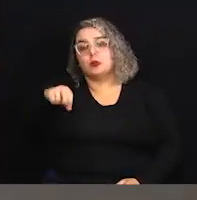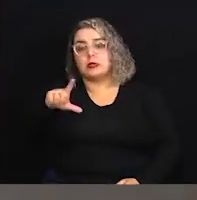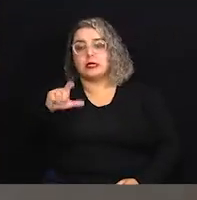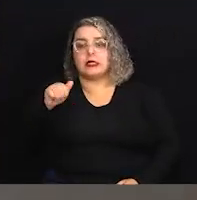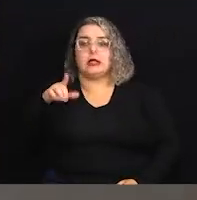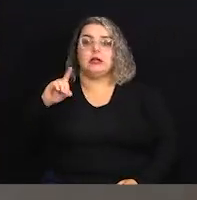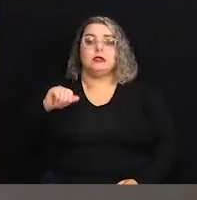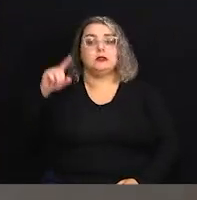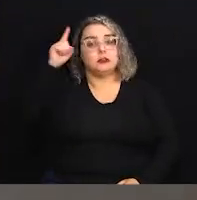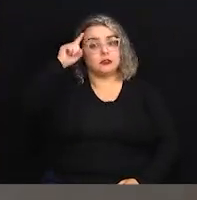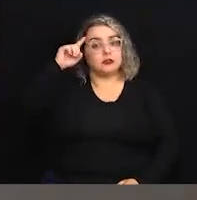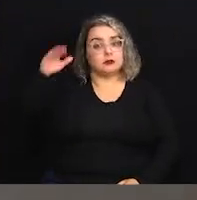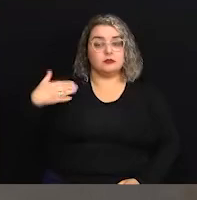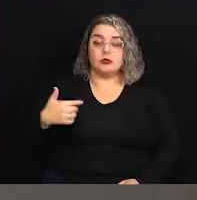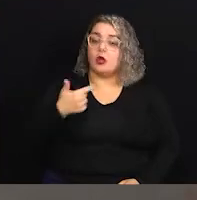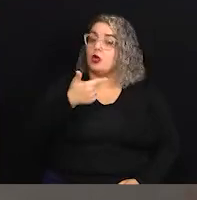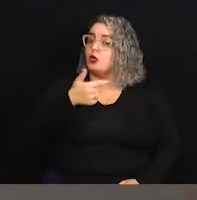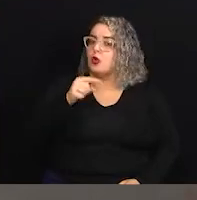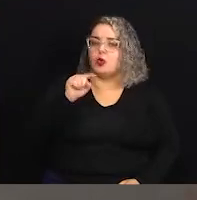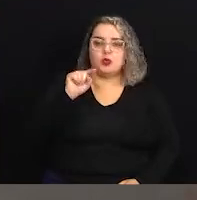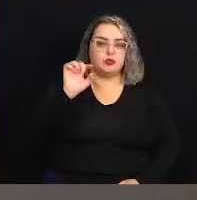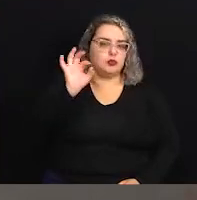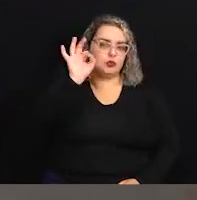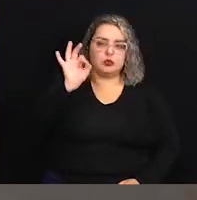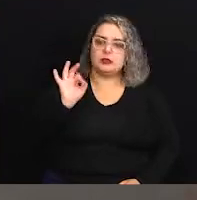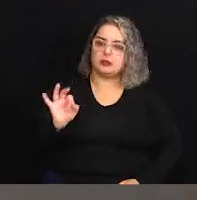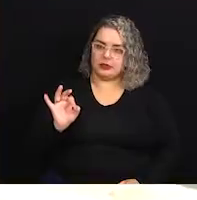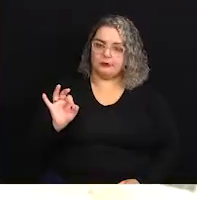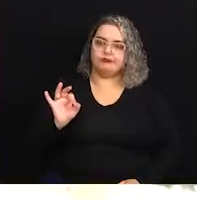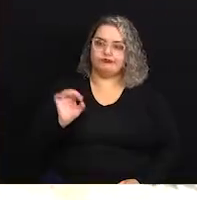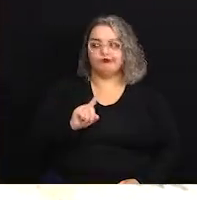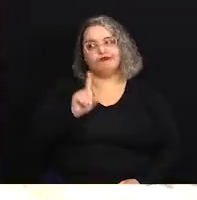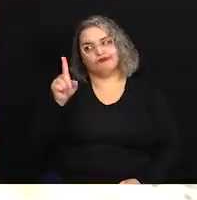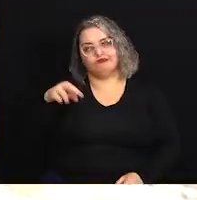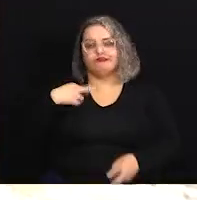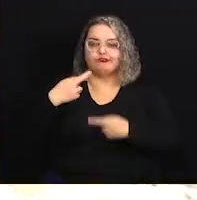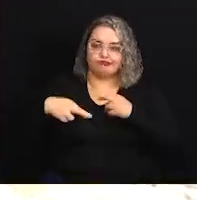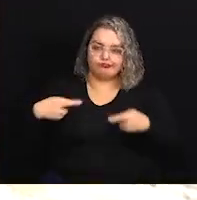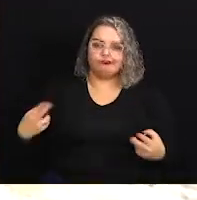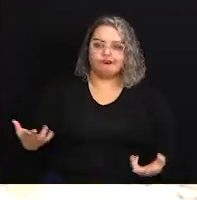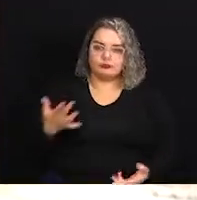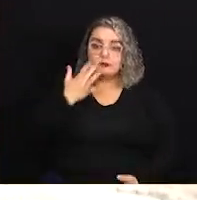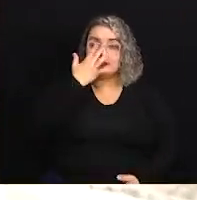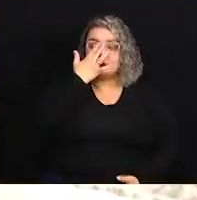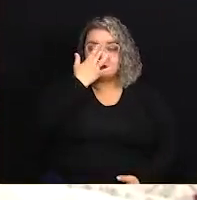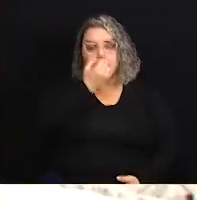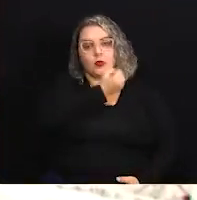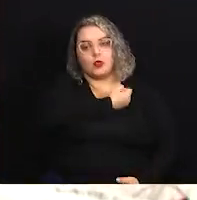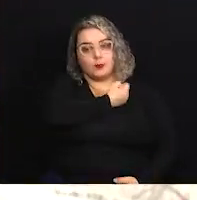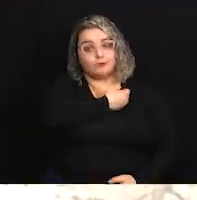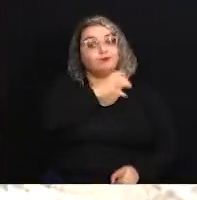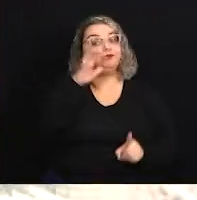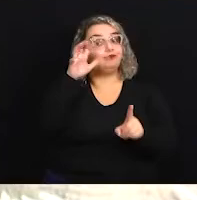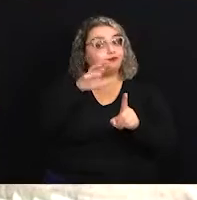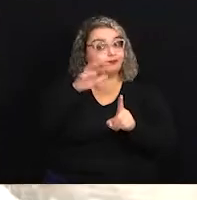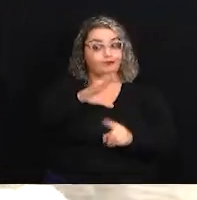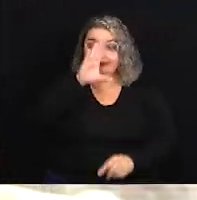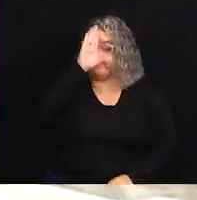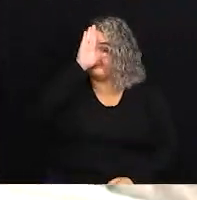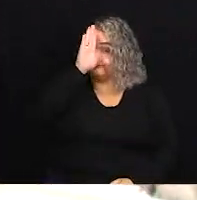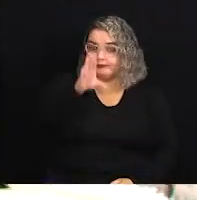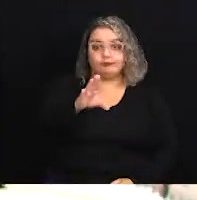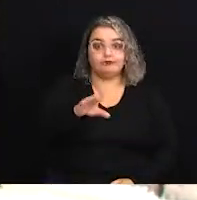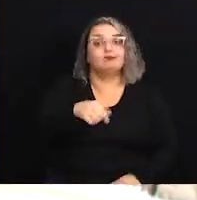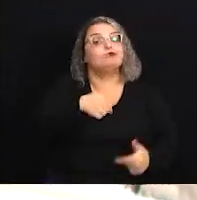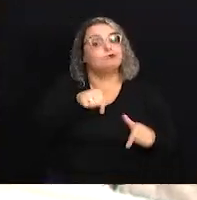diariamente e apenas 2% deste total vai para a reciclagem. Números que afetam